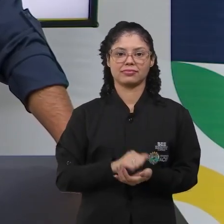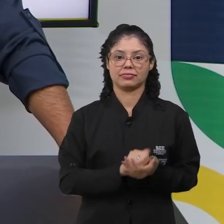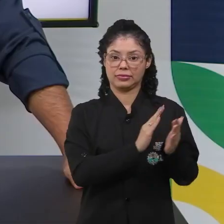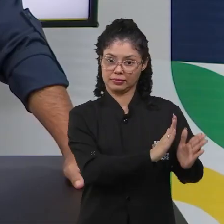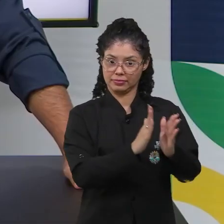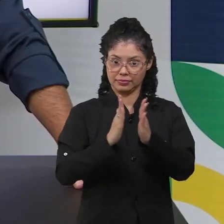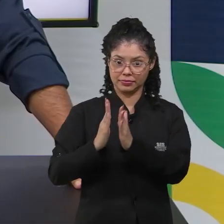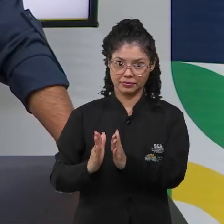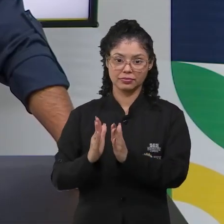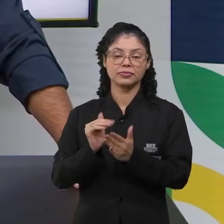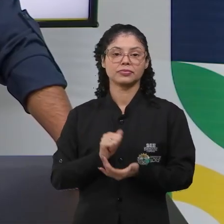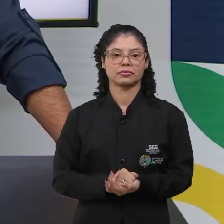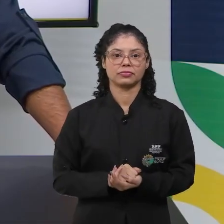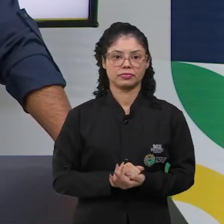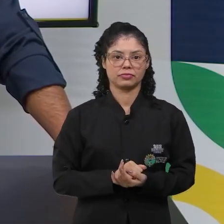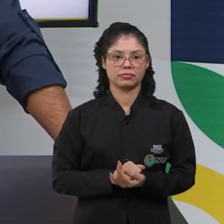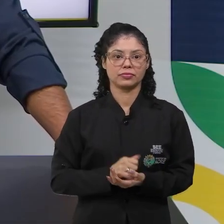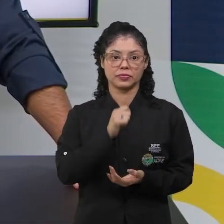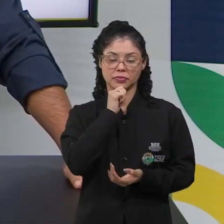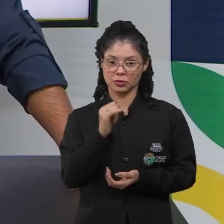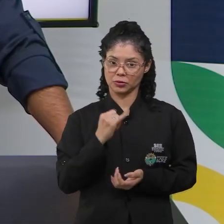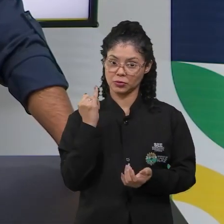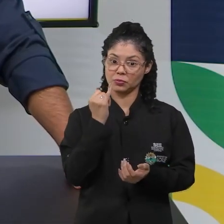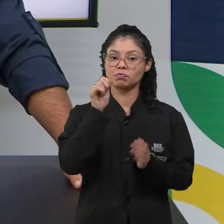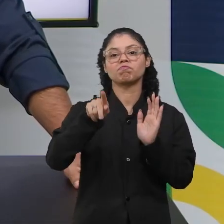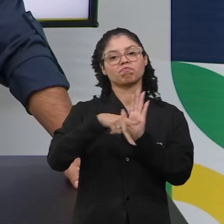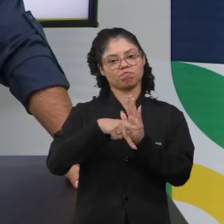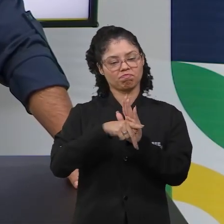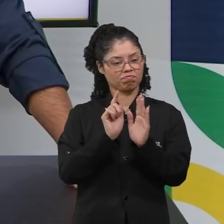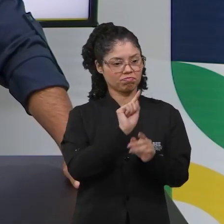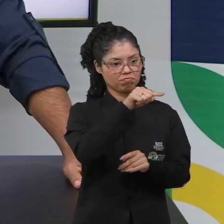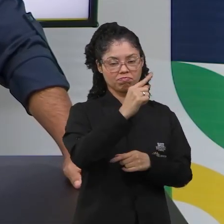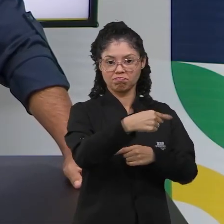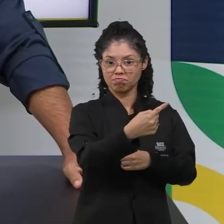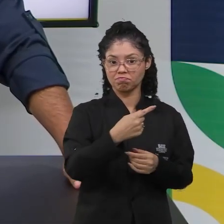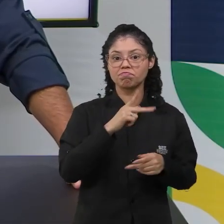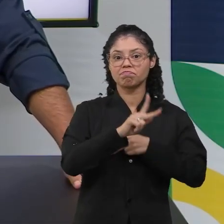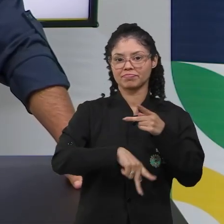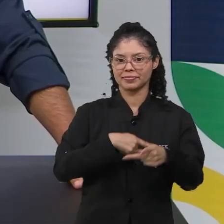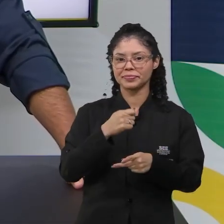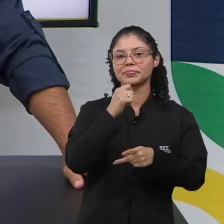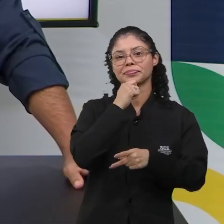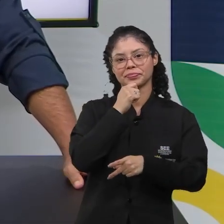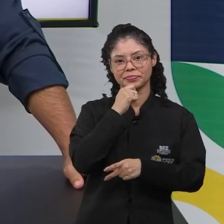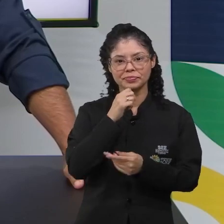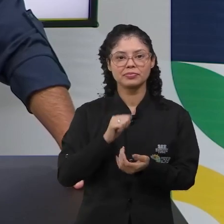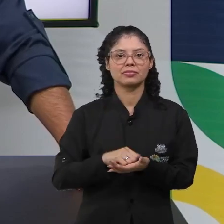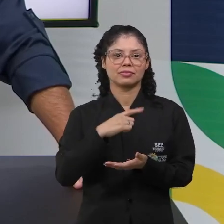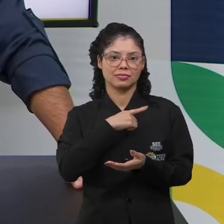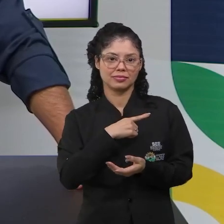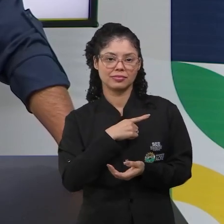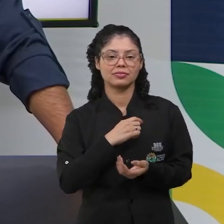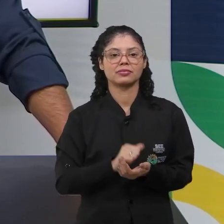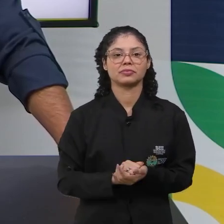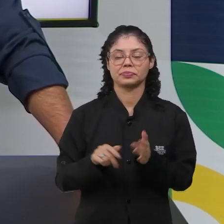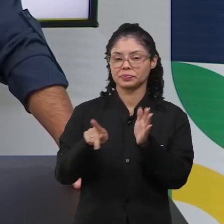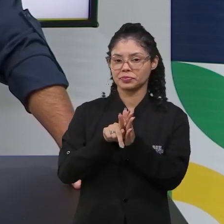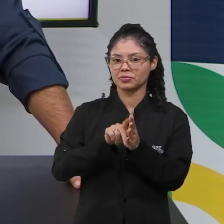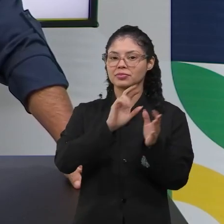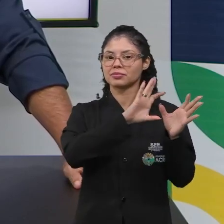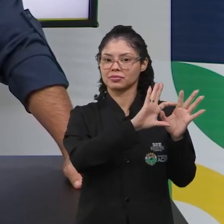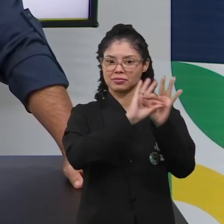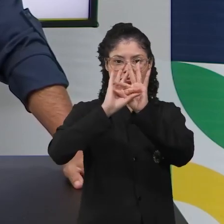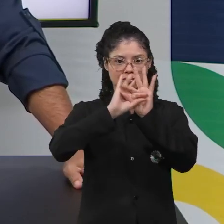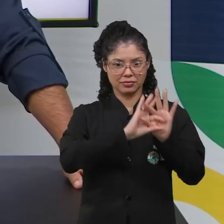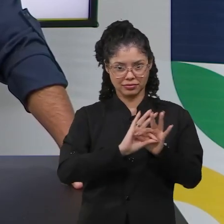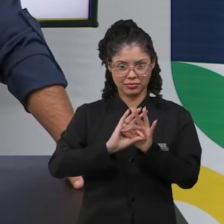parte do aceno identitário mesmo daquele povo que está sediando as Olimpíadas. Então é